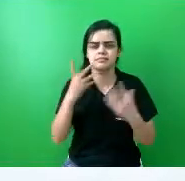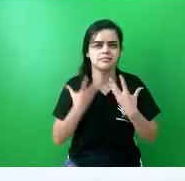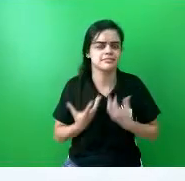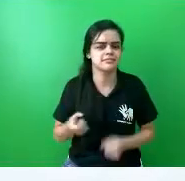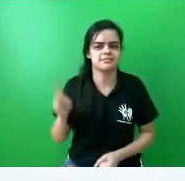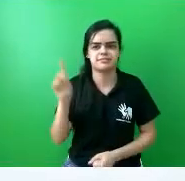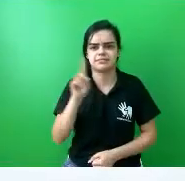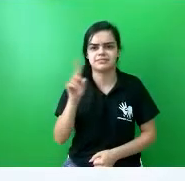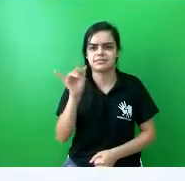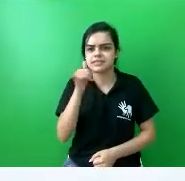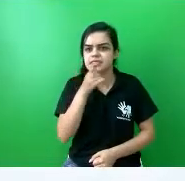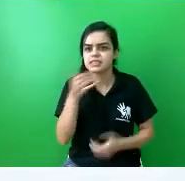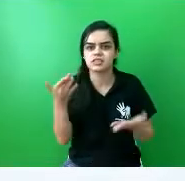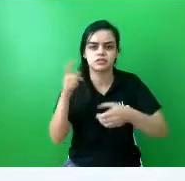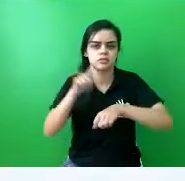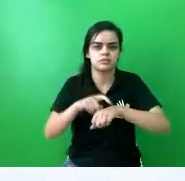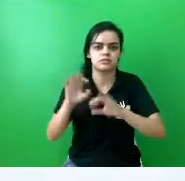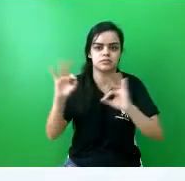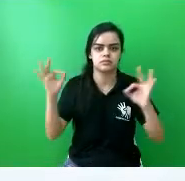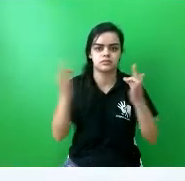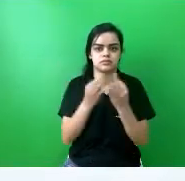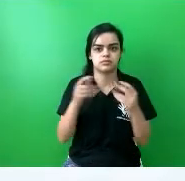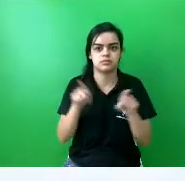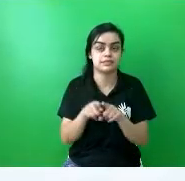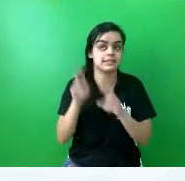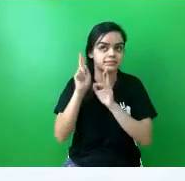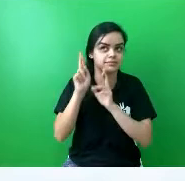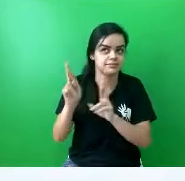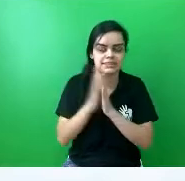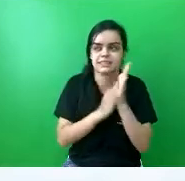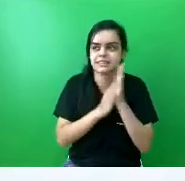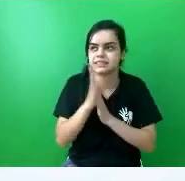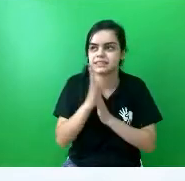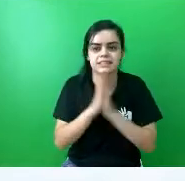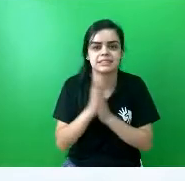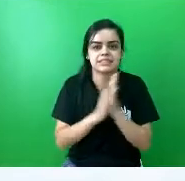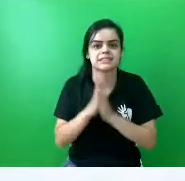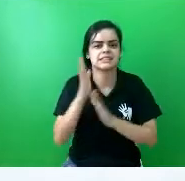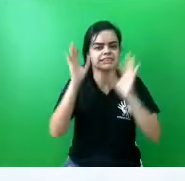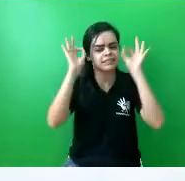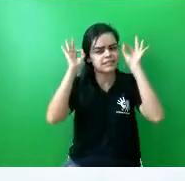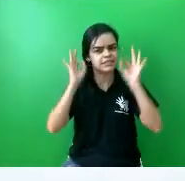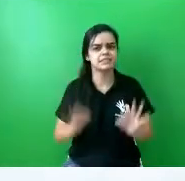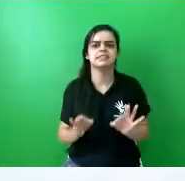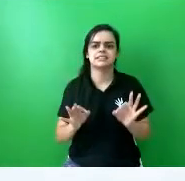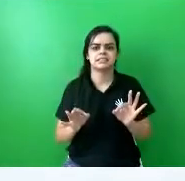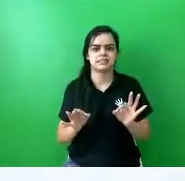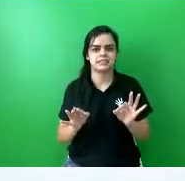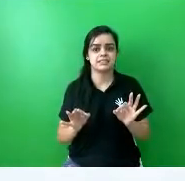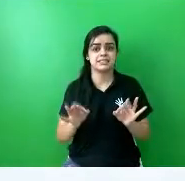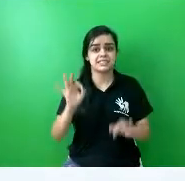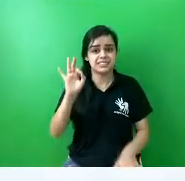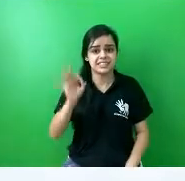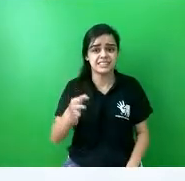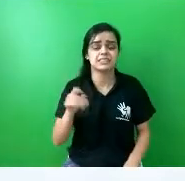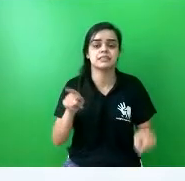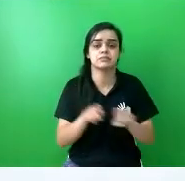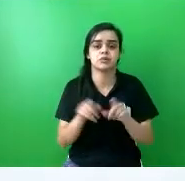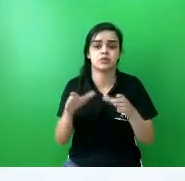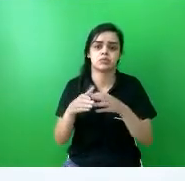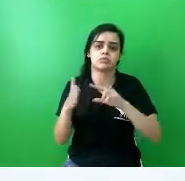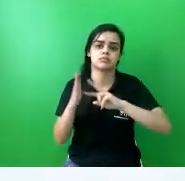hora a gente vai ficar com a família, que a gente está na expectativa e que com certeza, eu tenho certeza, e os sindicatos